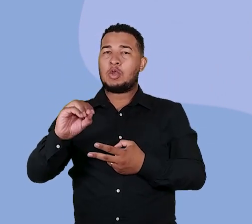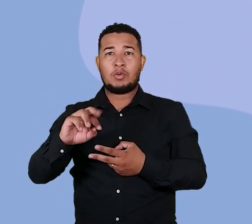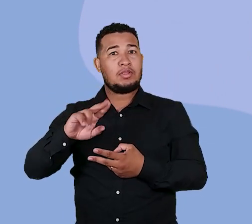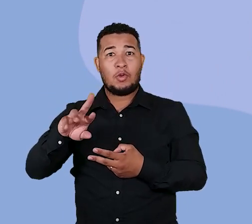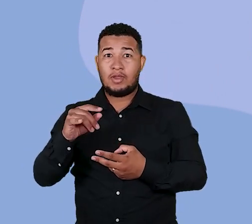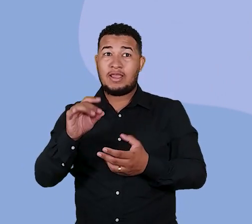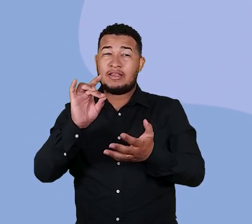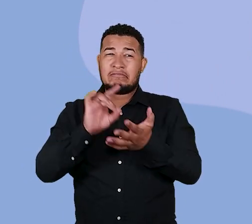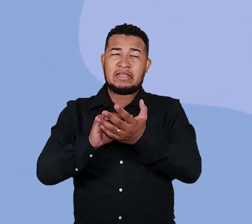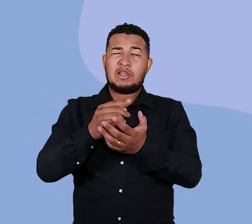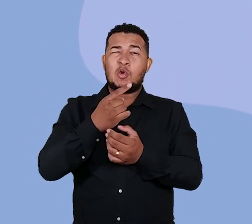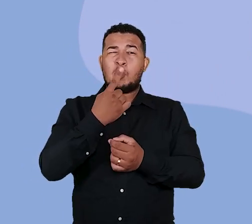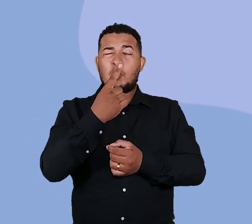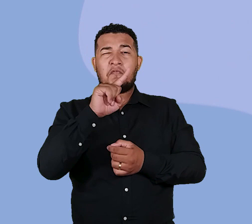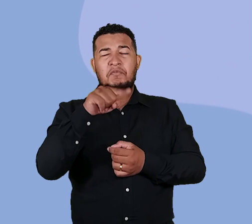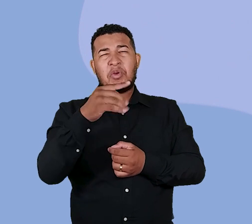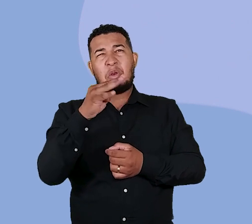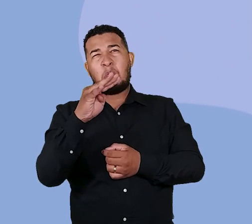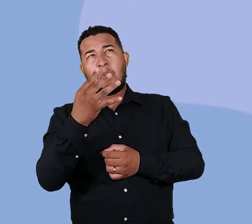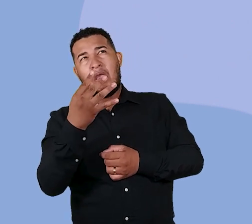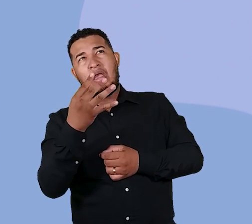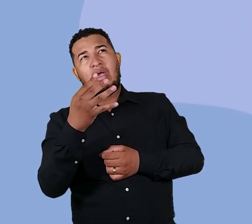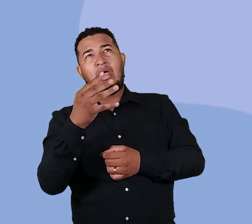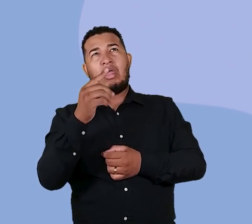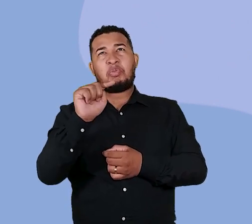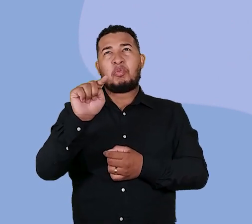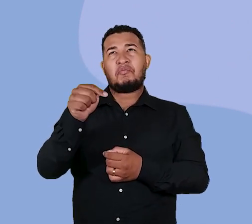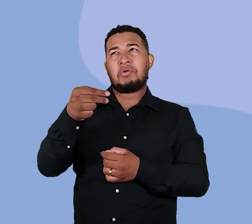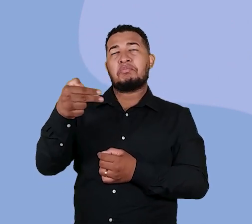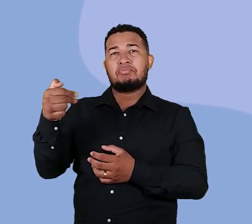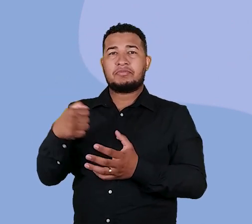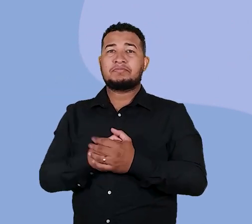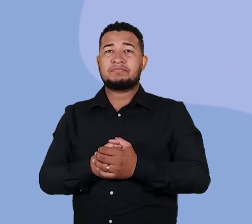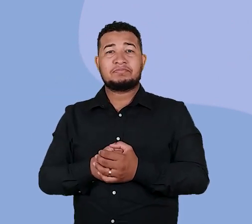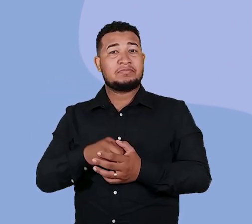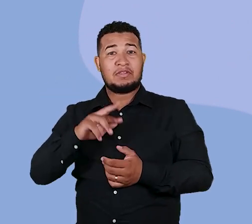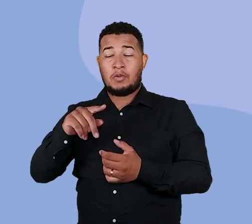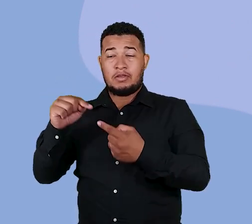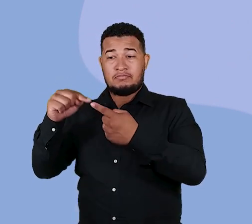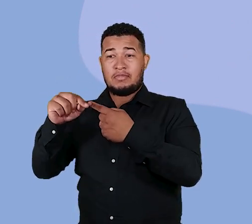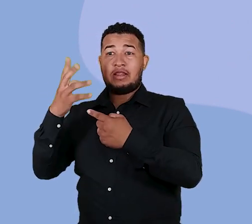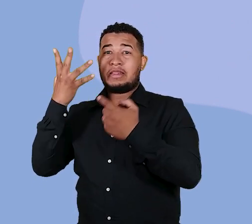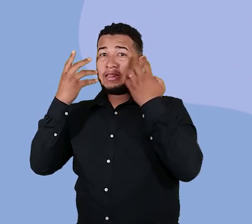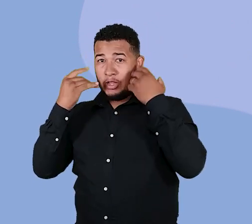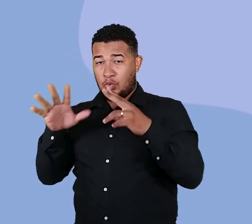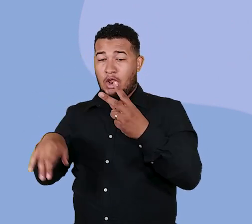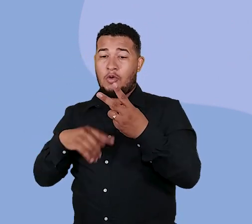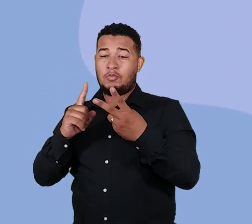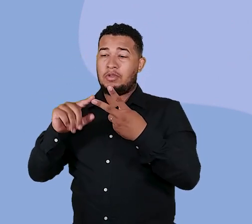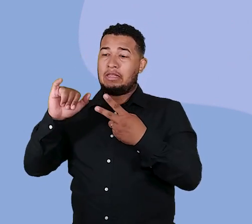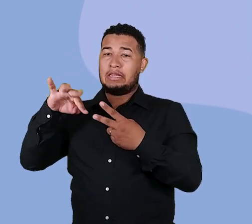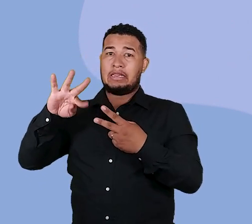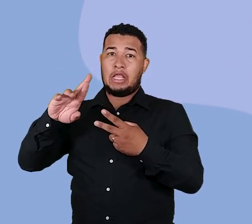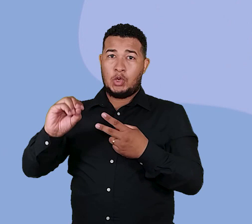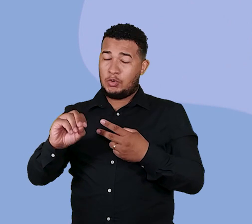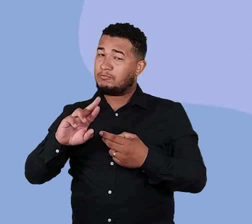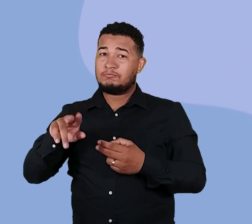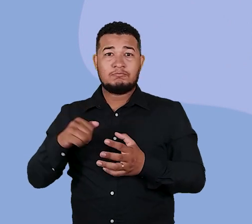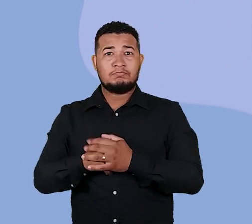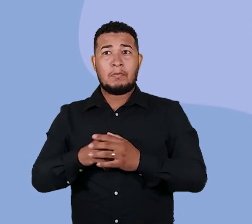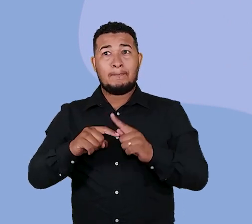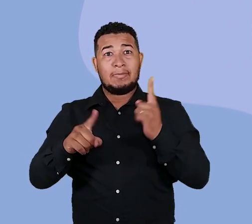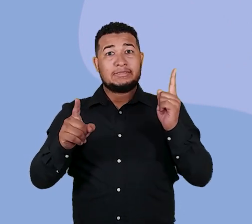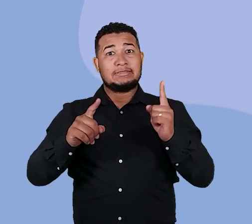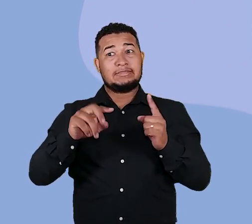vai dar 1,41 em alguma coisa. Então, olha só, não é natural, não é inteiro, mas ele não é racional não. Sabe